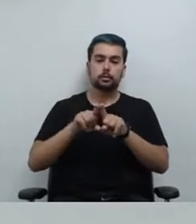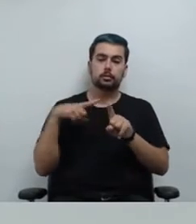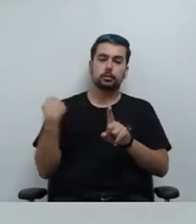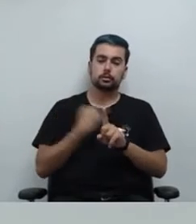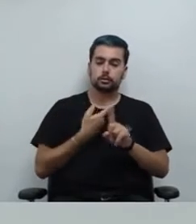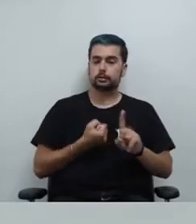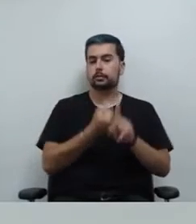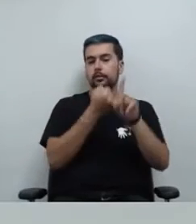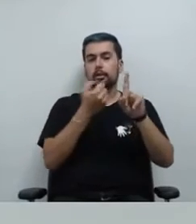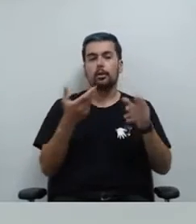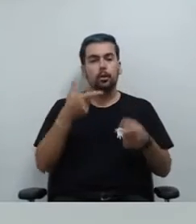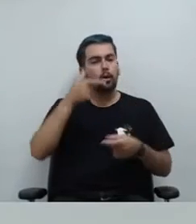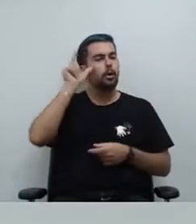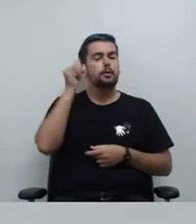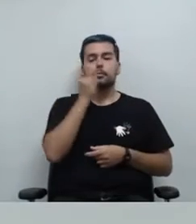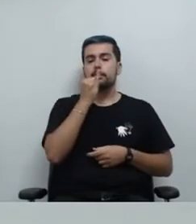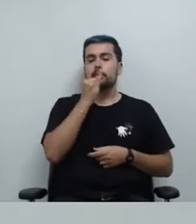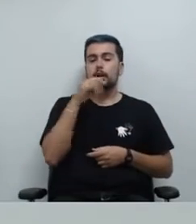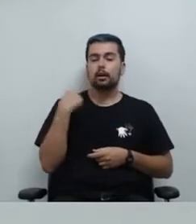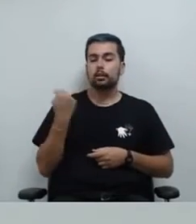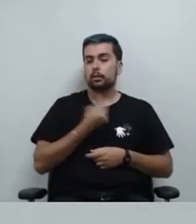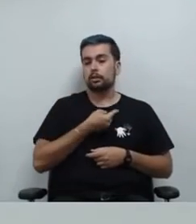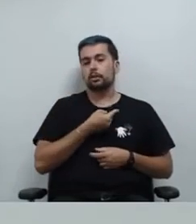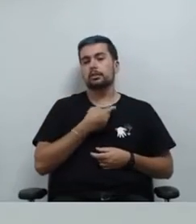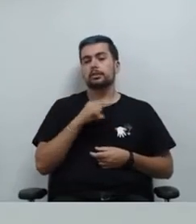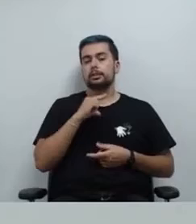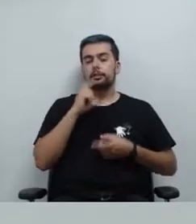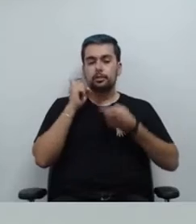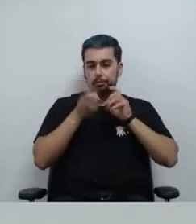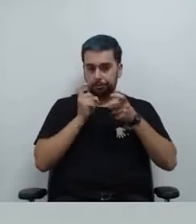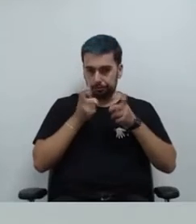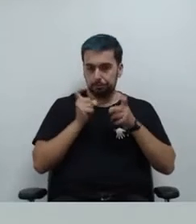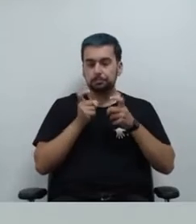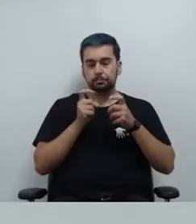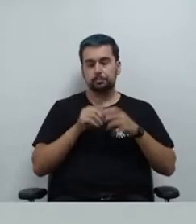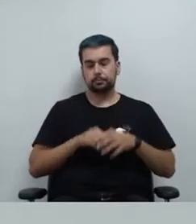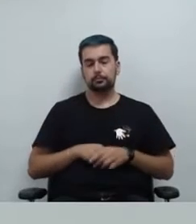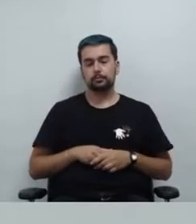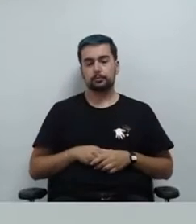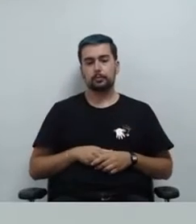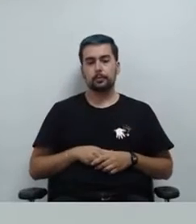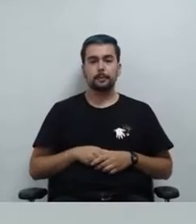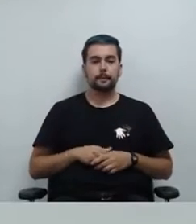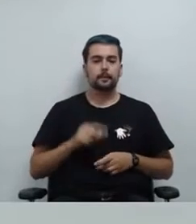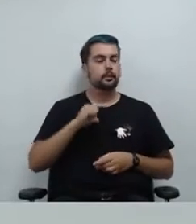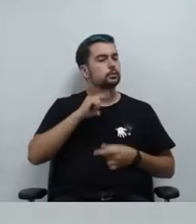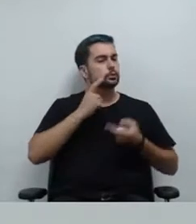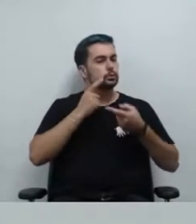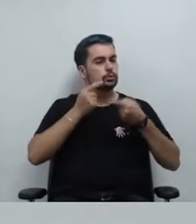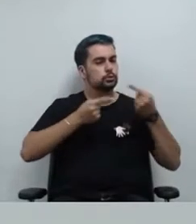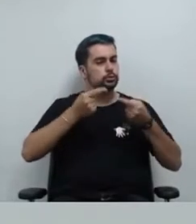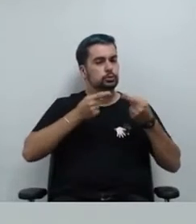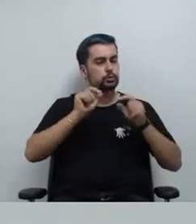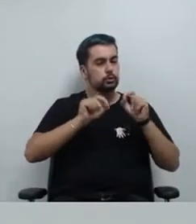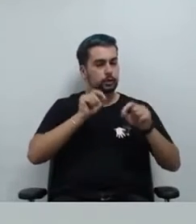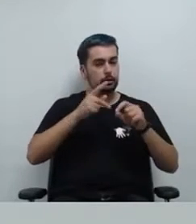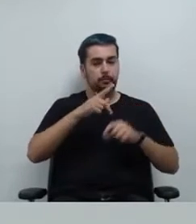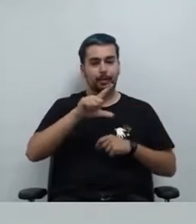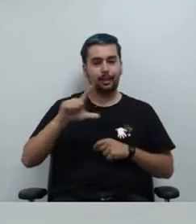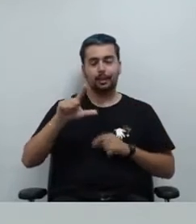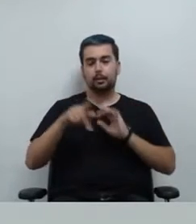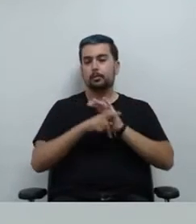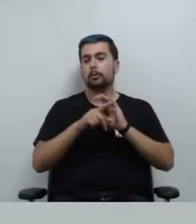nós. Ontem, por exemplo, a gente participou de uma reunião em que está sendo discutido um PL dos